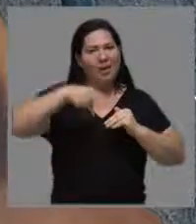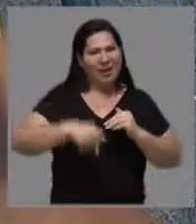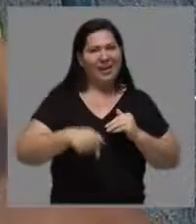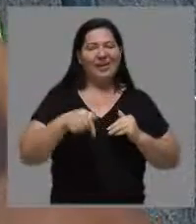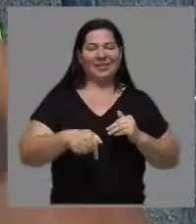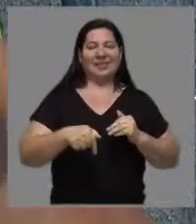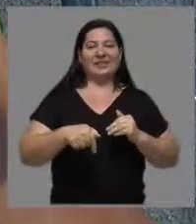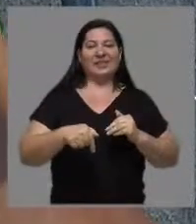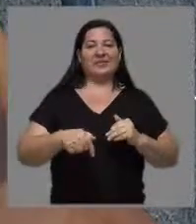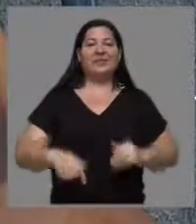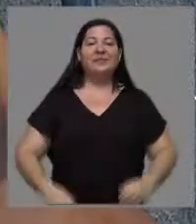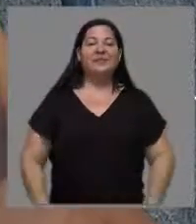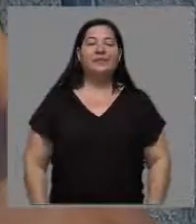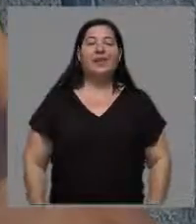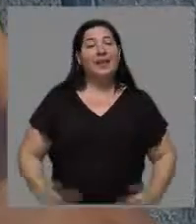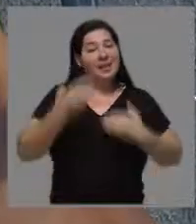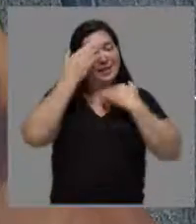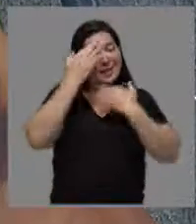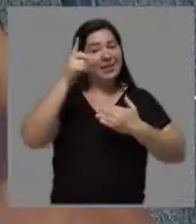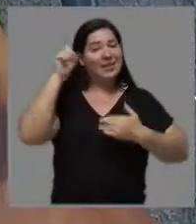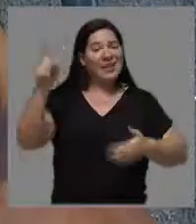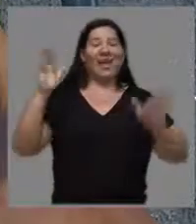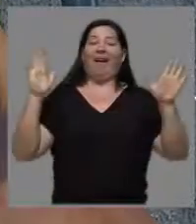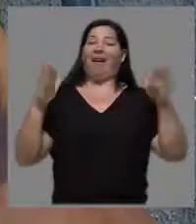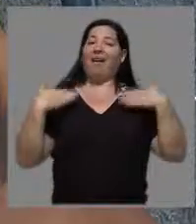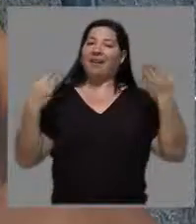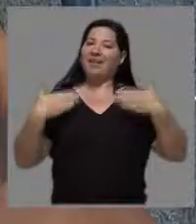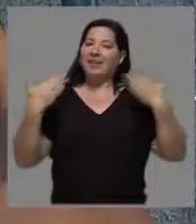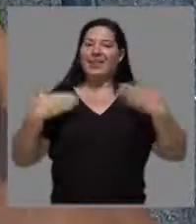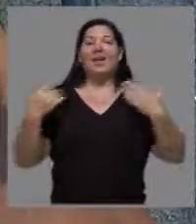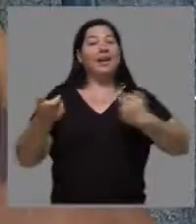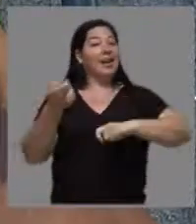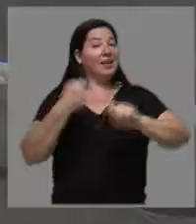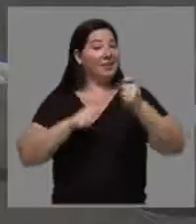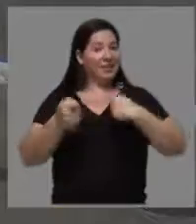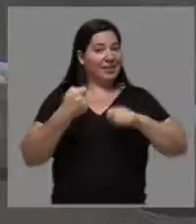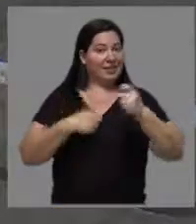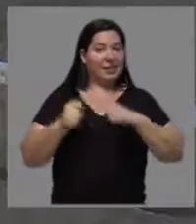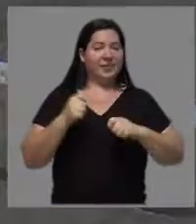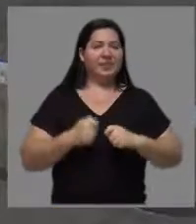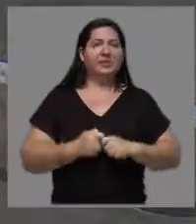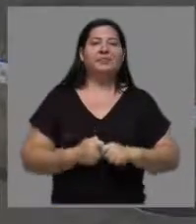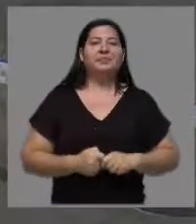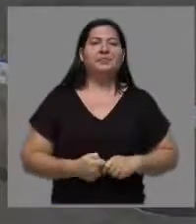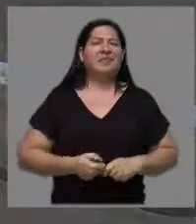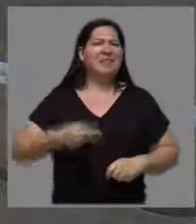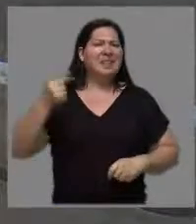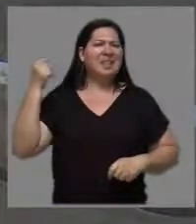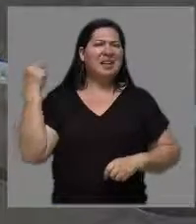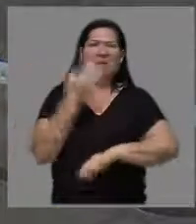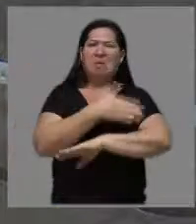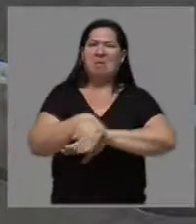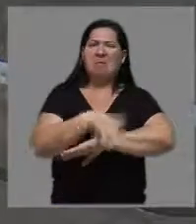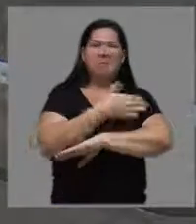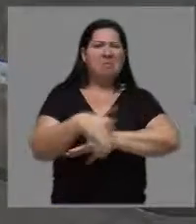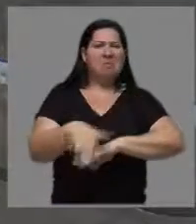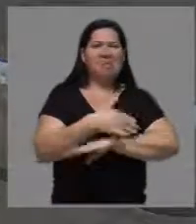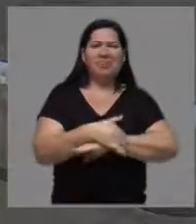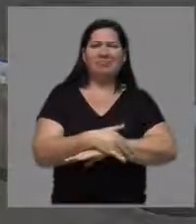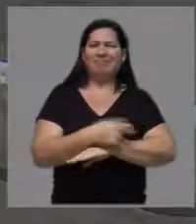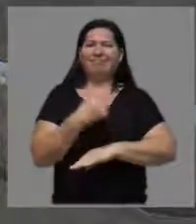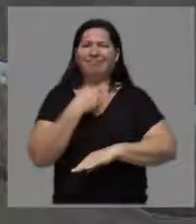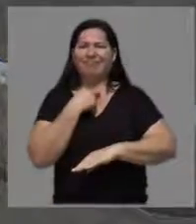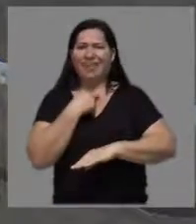primeiros a vir. Graças a Deus, estou muito contente com essa administração aqui. Faz muito tempo que a minha rua não tinha nem como a gente